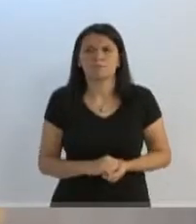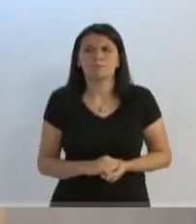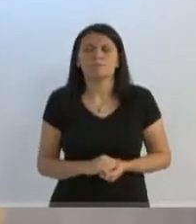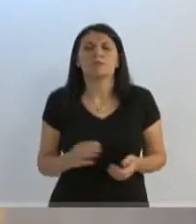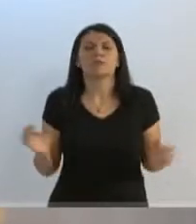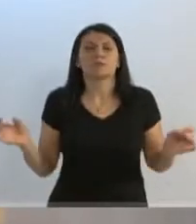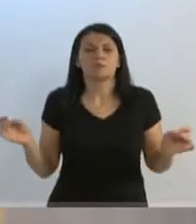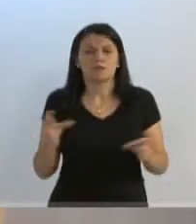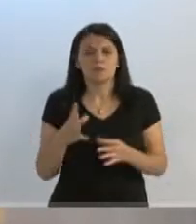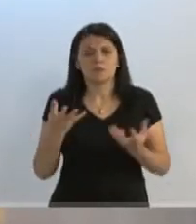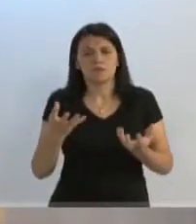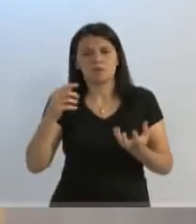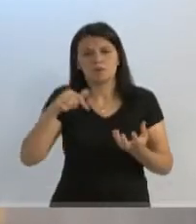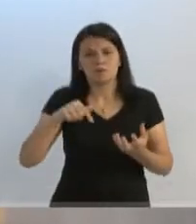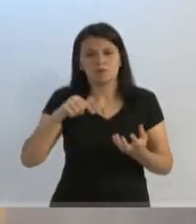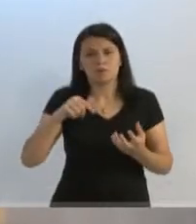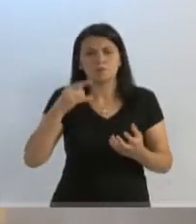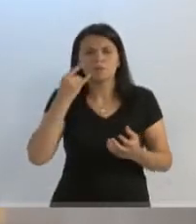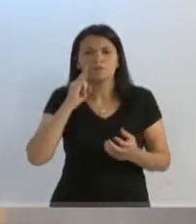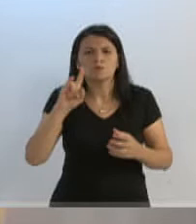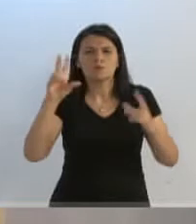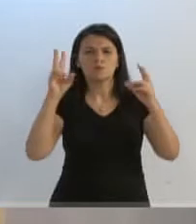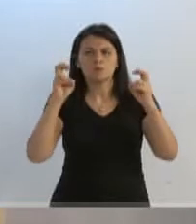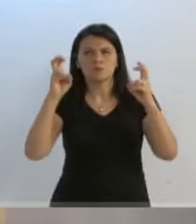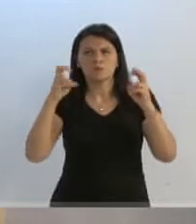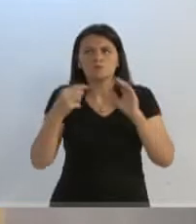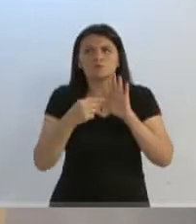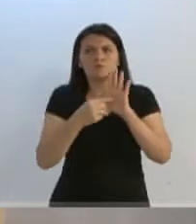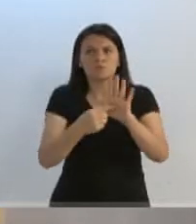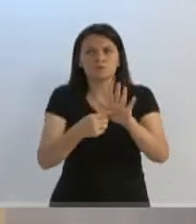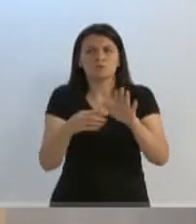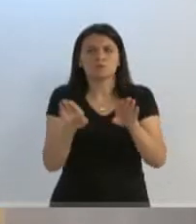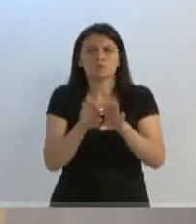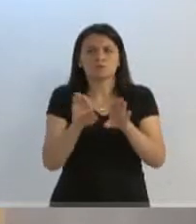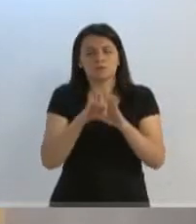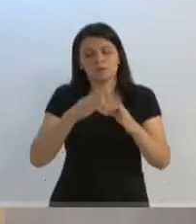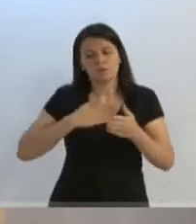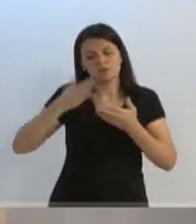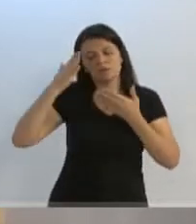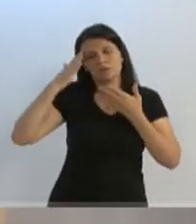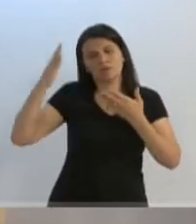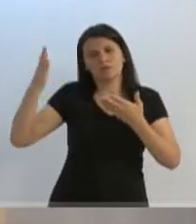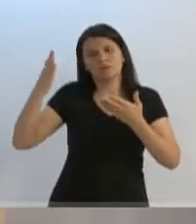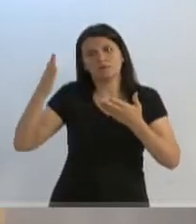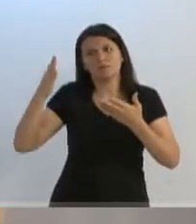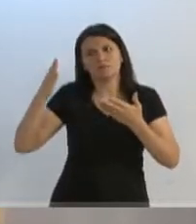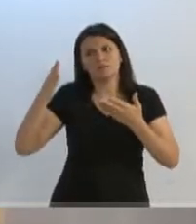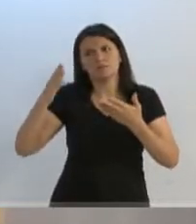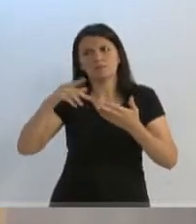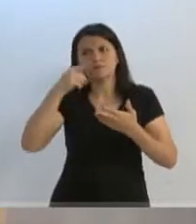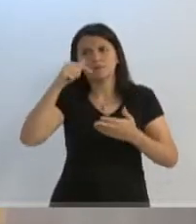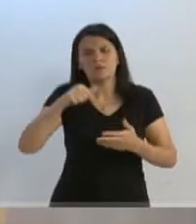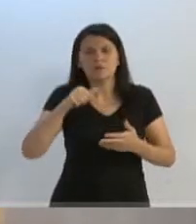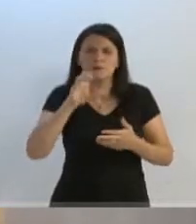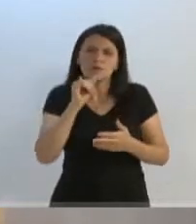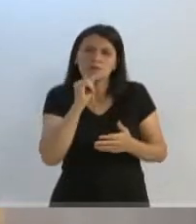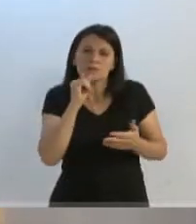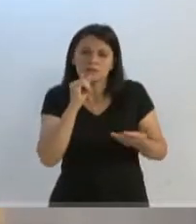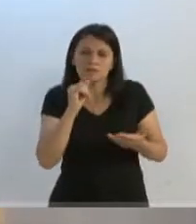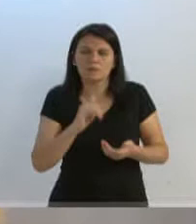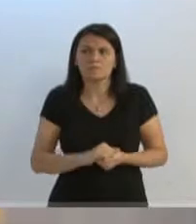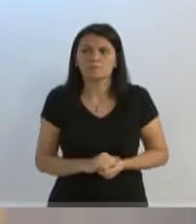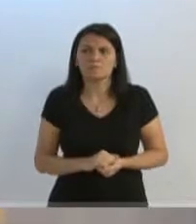eu quero tratar de um último assunto e aqui manifestar a minha gratidão e citar isso aqui apenas como exemplo